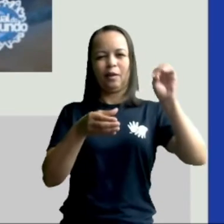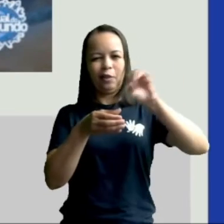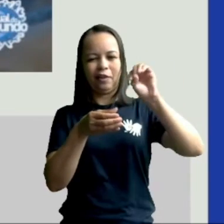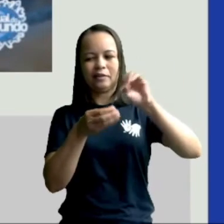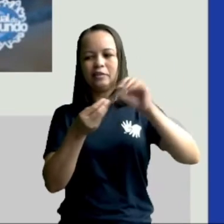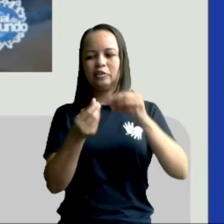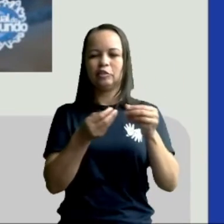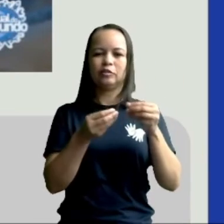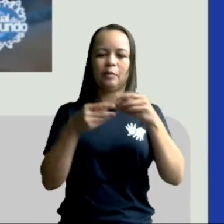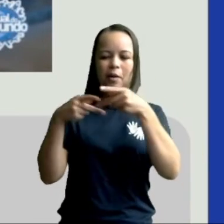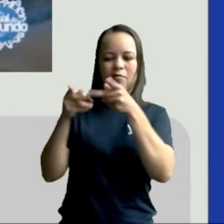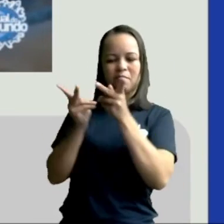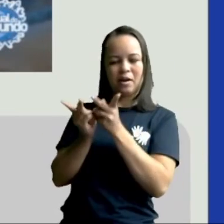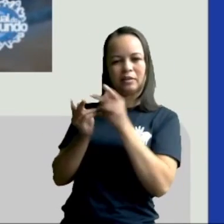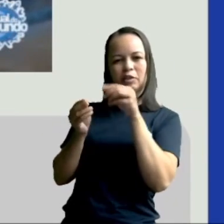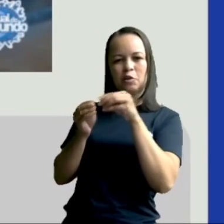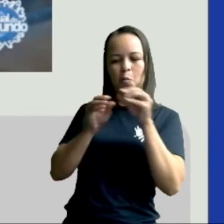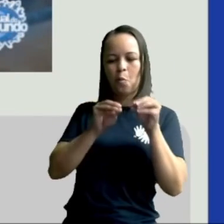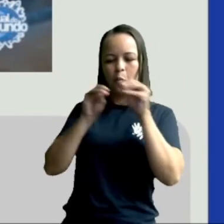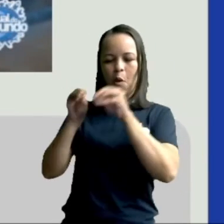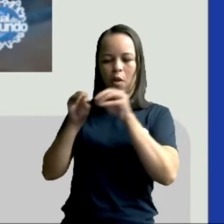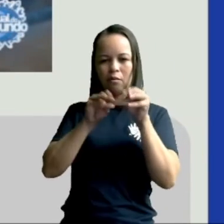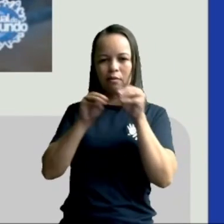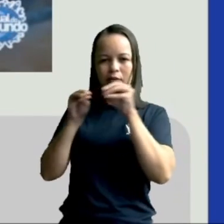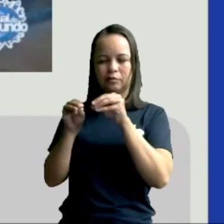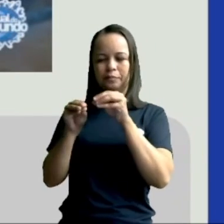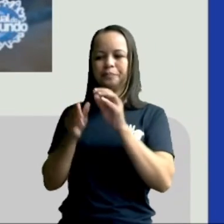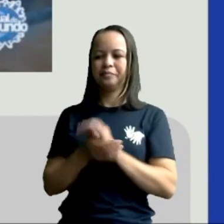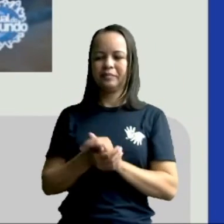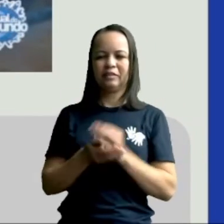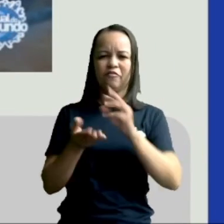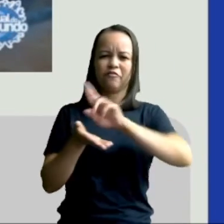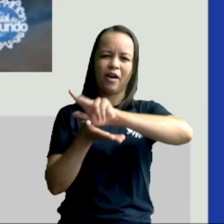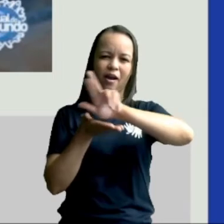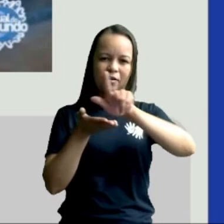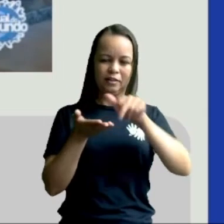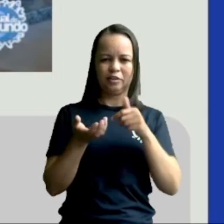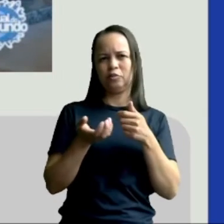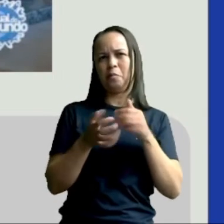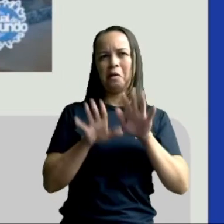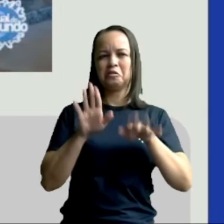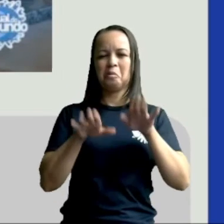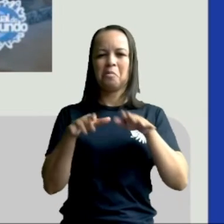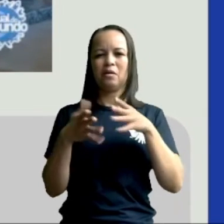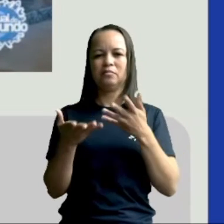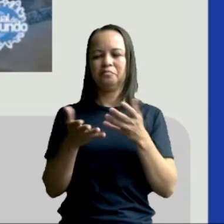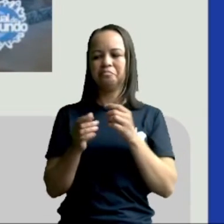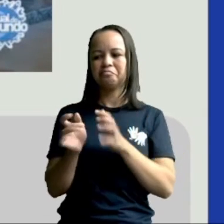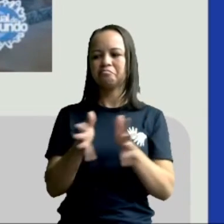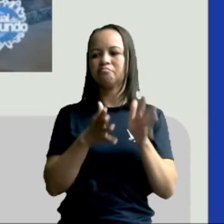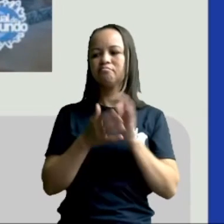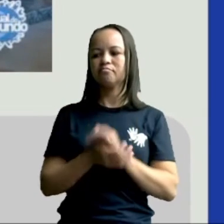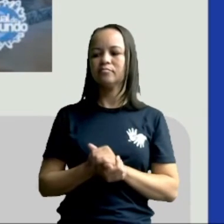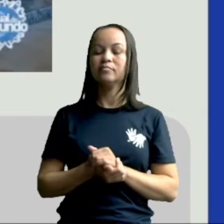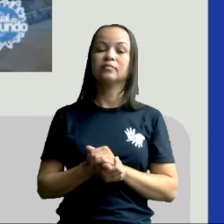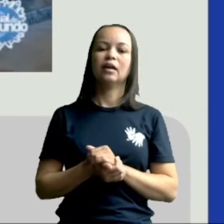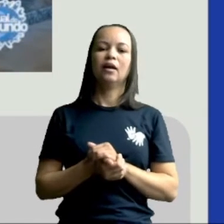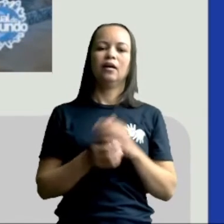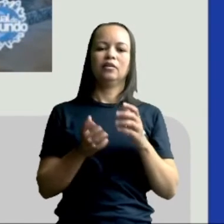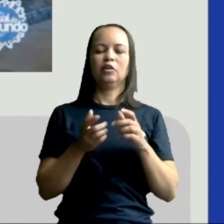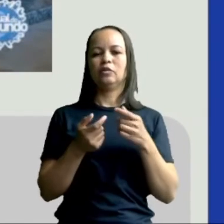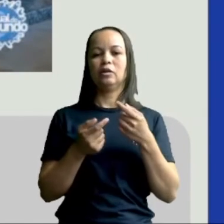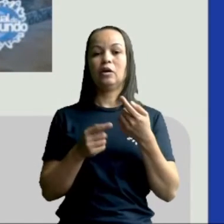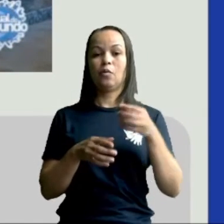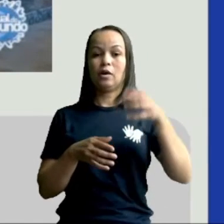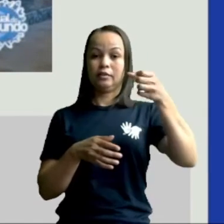um pires, um potinho, alguma coisa assim, para colocar essas bolinhas. Eu acho legal fazer várias, pelo menos umas 5. Em seguida está na hora do leite. Você tem que colocar mais ou